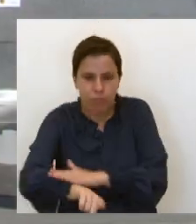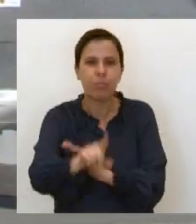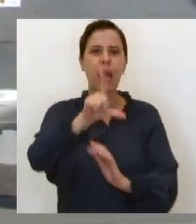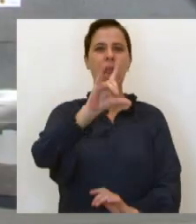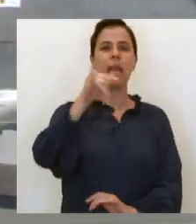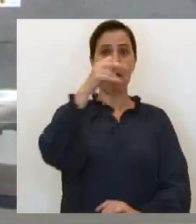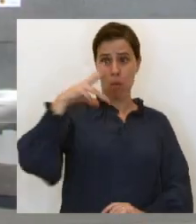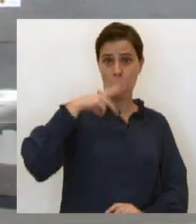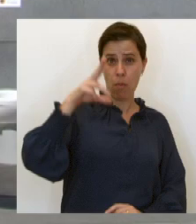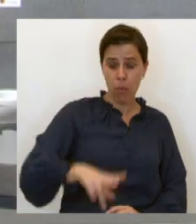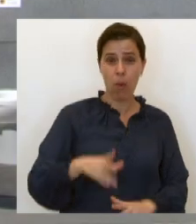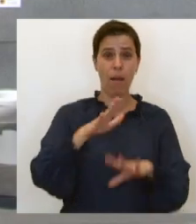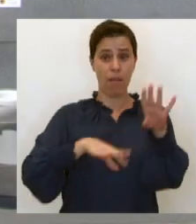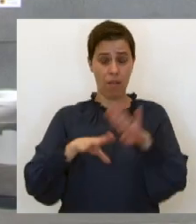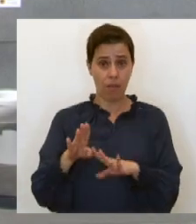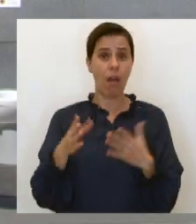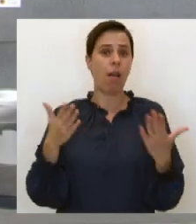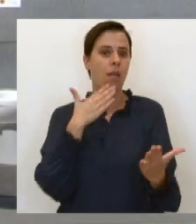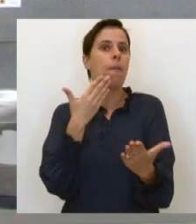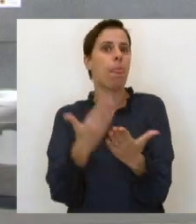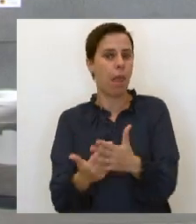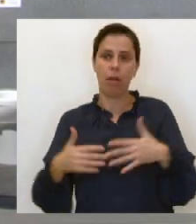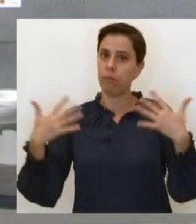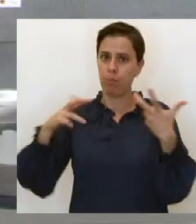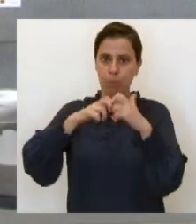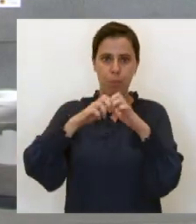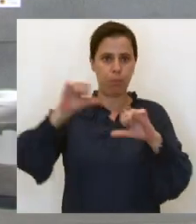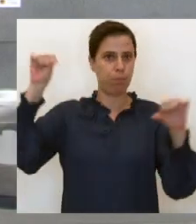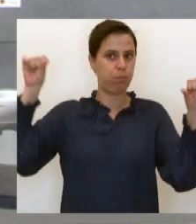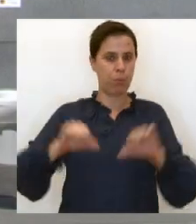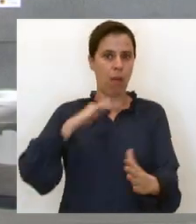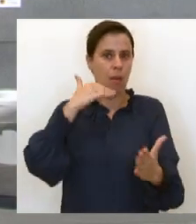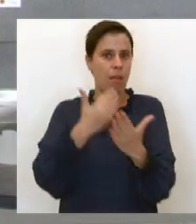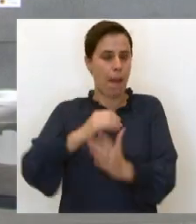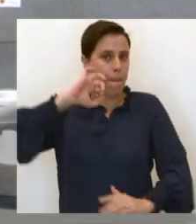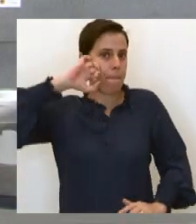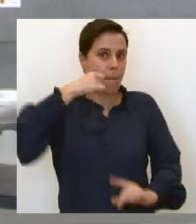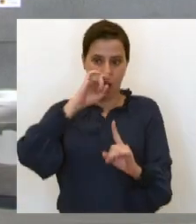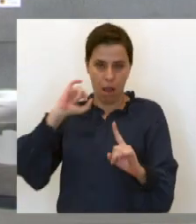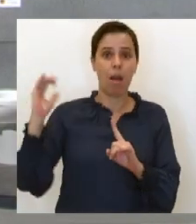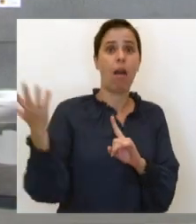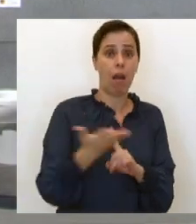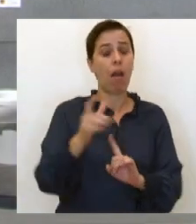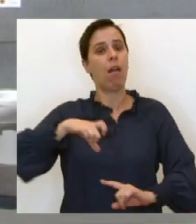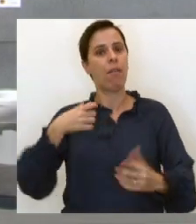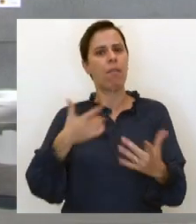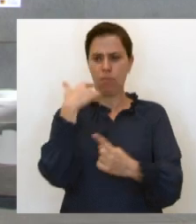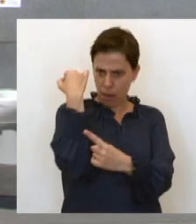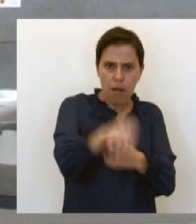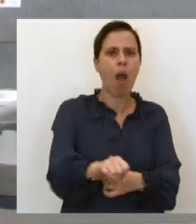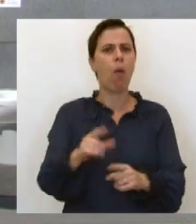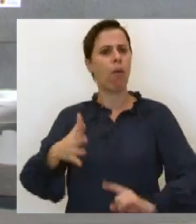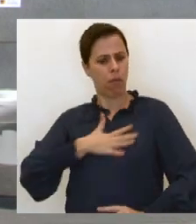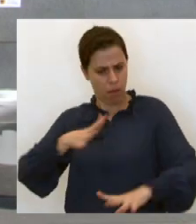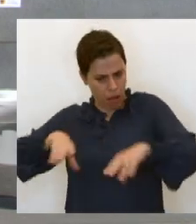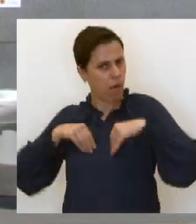em Portugal, caso se venham a concretizar, darão origem a um dos maiores crimes ambientais dos últimos tempos. Por isso os Verdes dizem não. Os